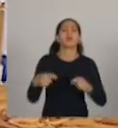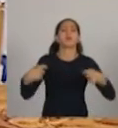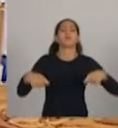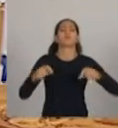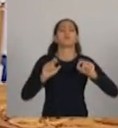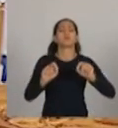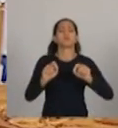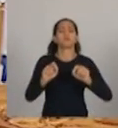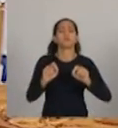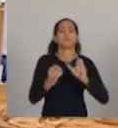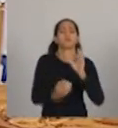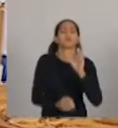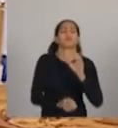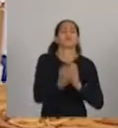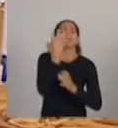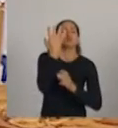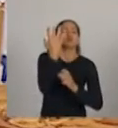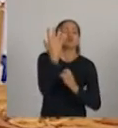que seja construído